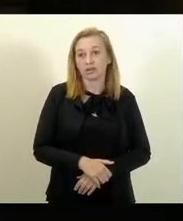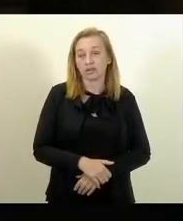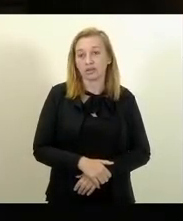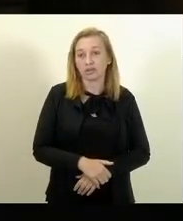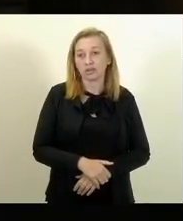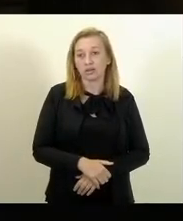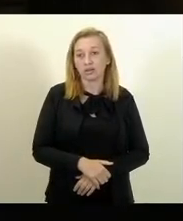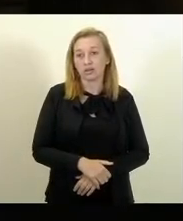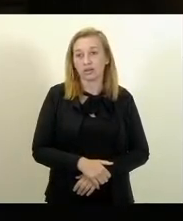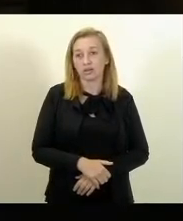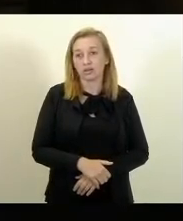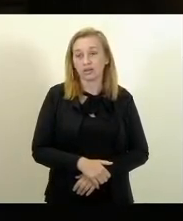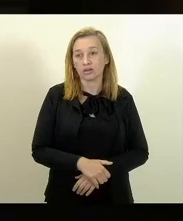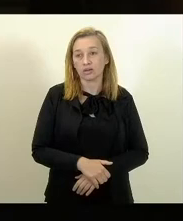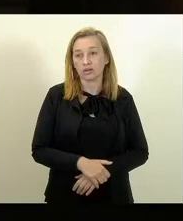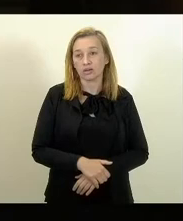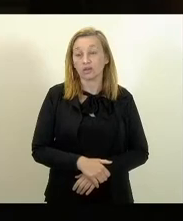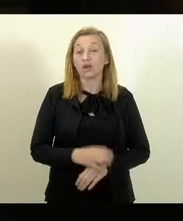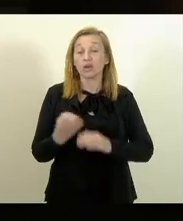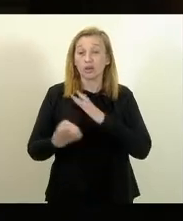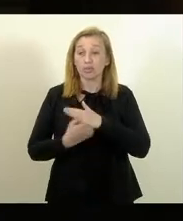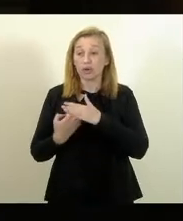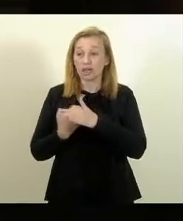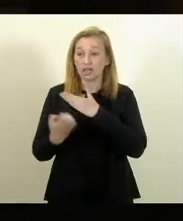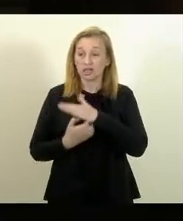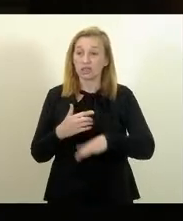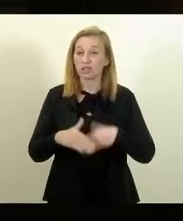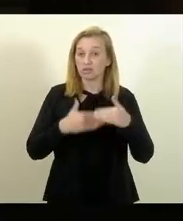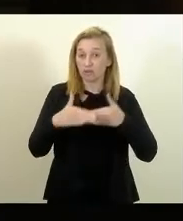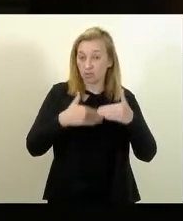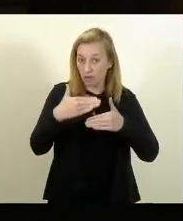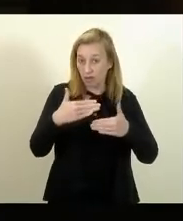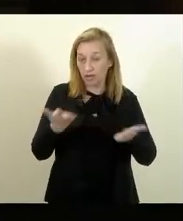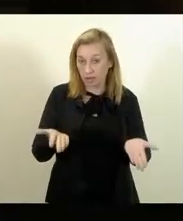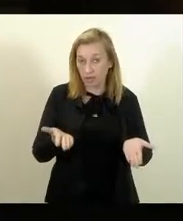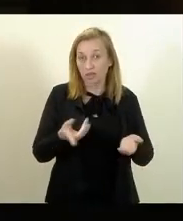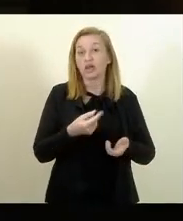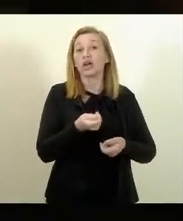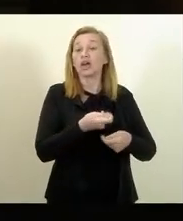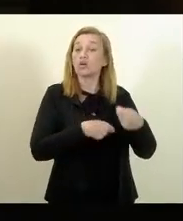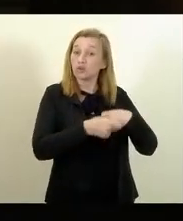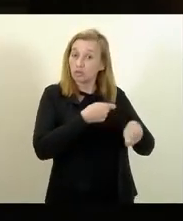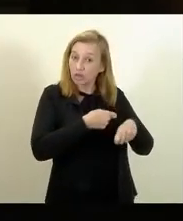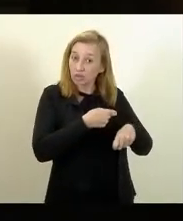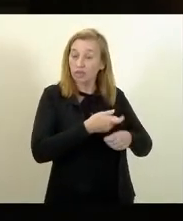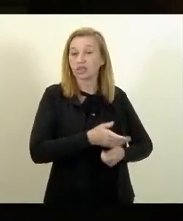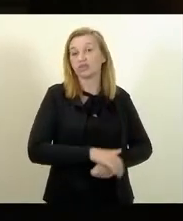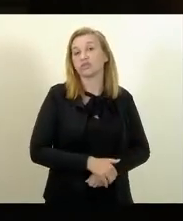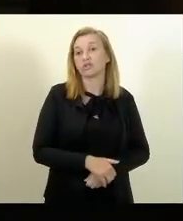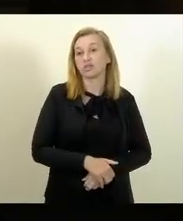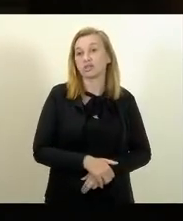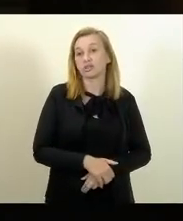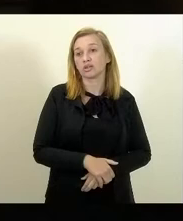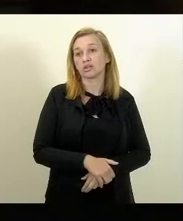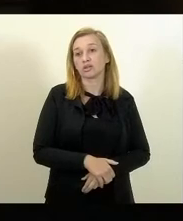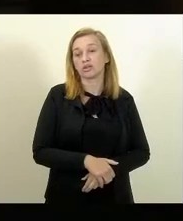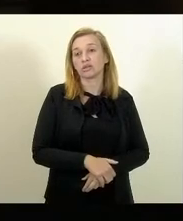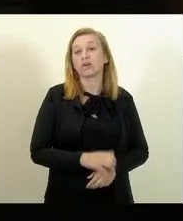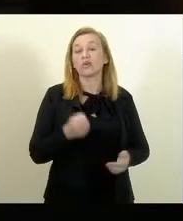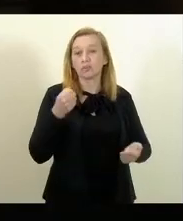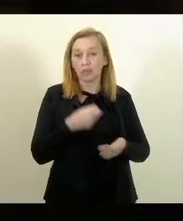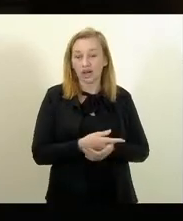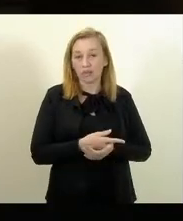crescer como empresa, portanto, economicamente, através do pagamento